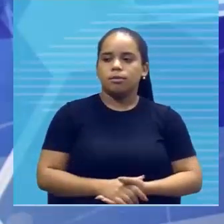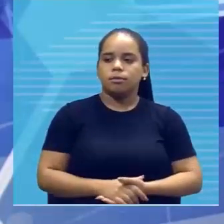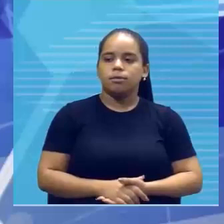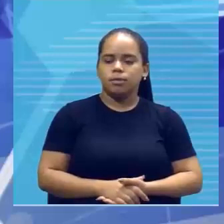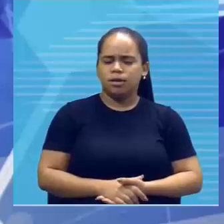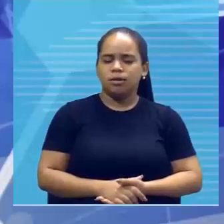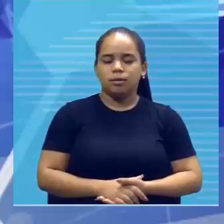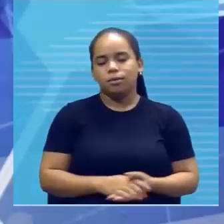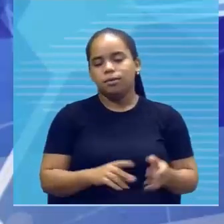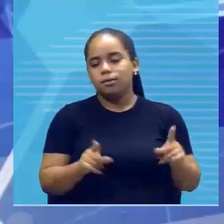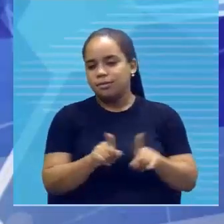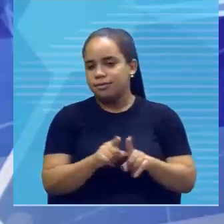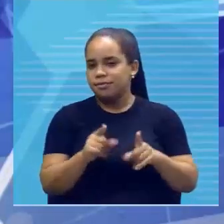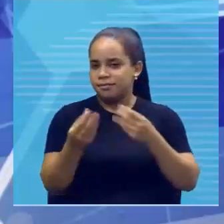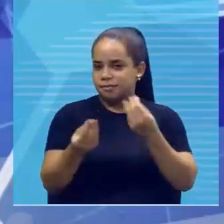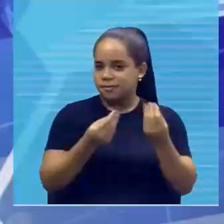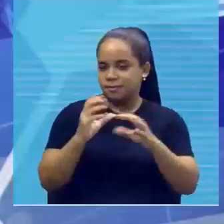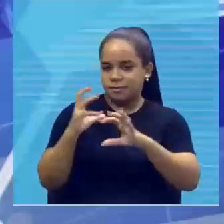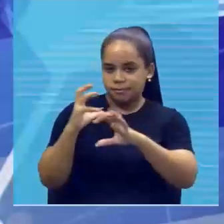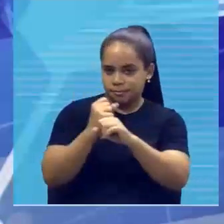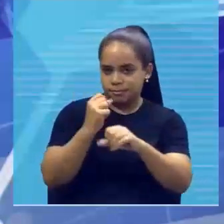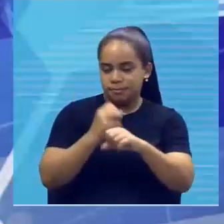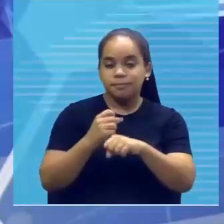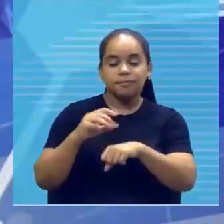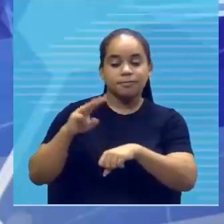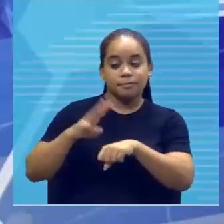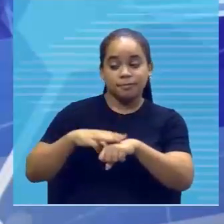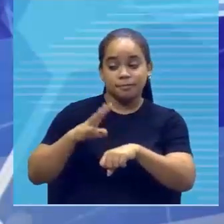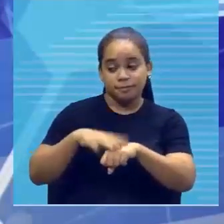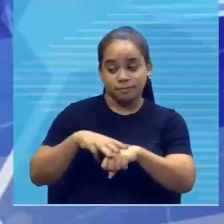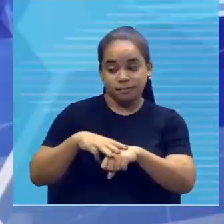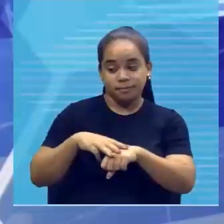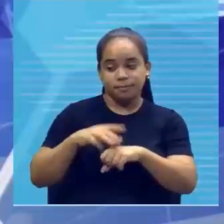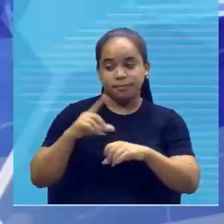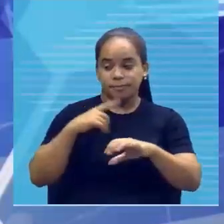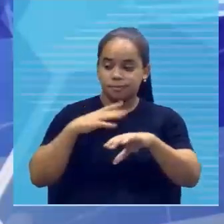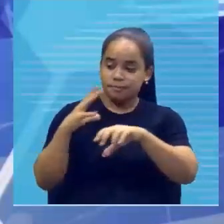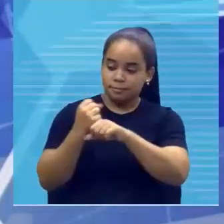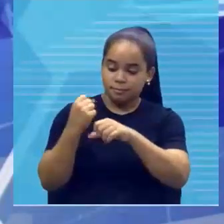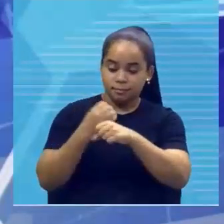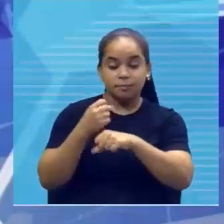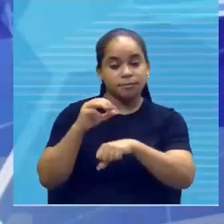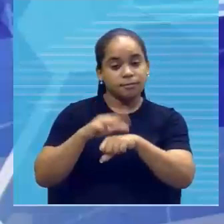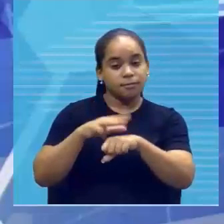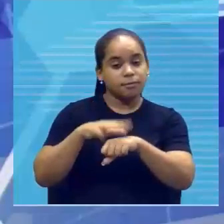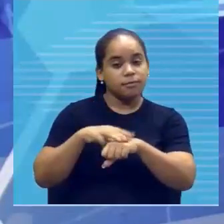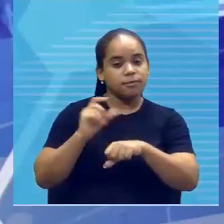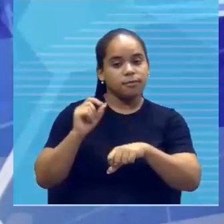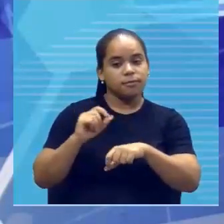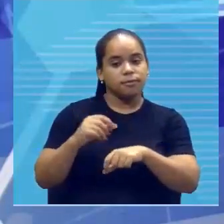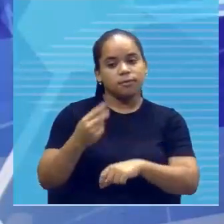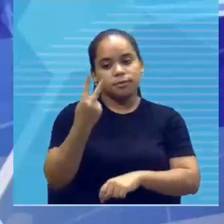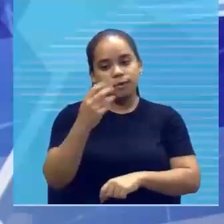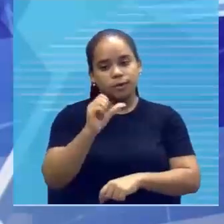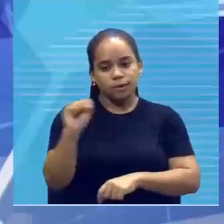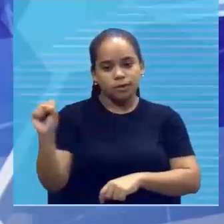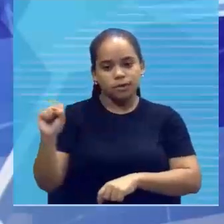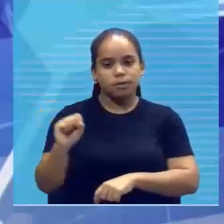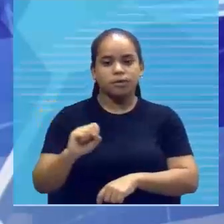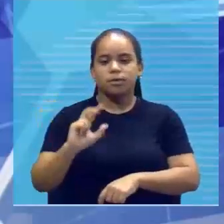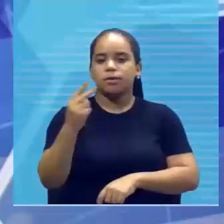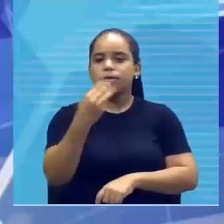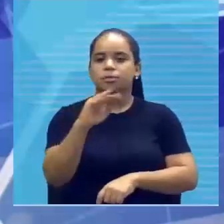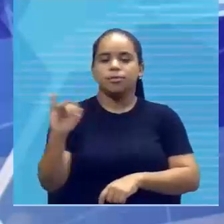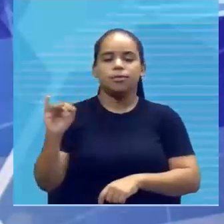como operações matemáticas né aparece as operações lá que os meninos não é dois segundos